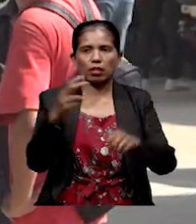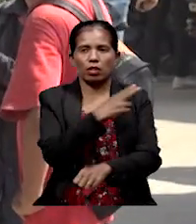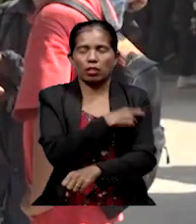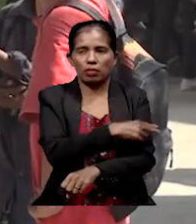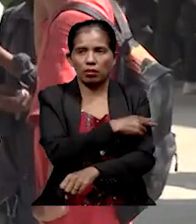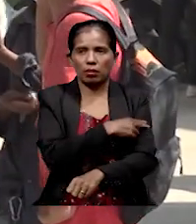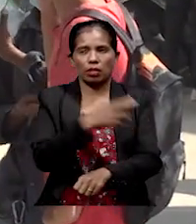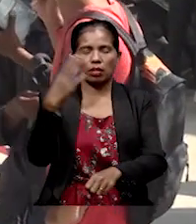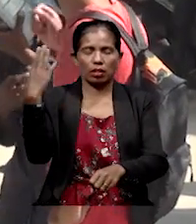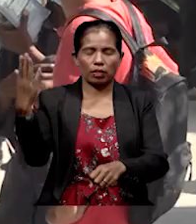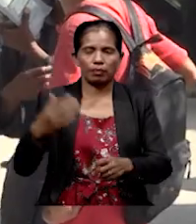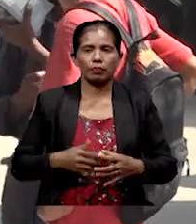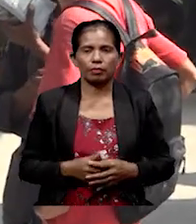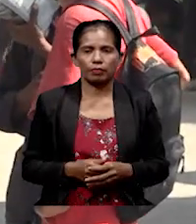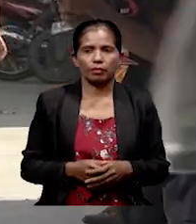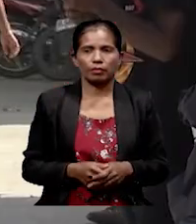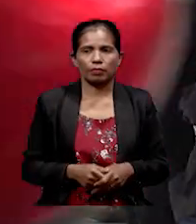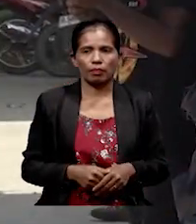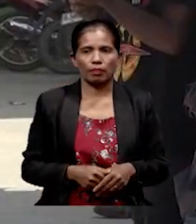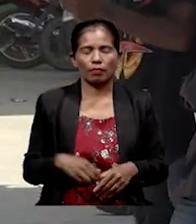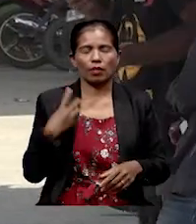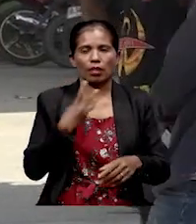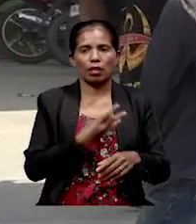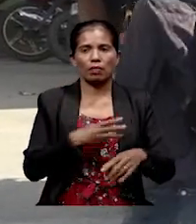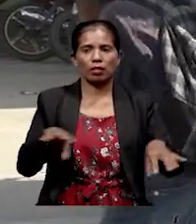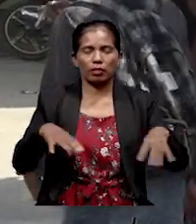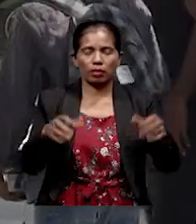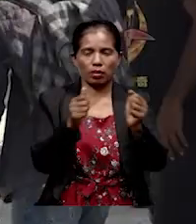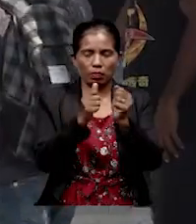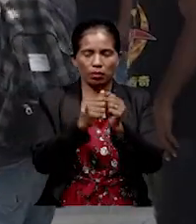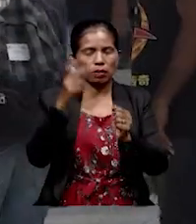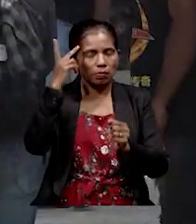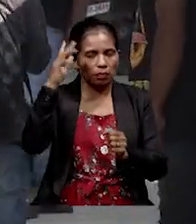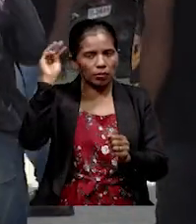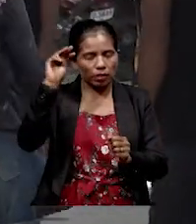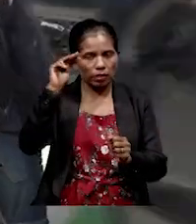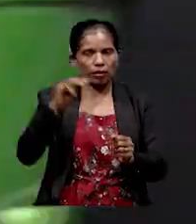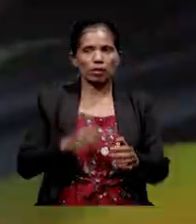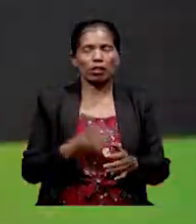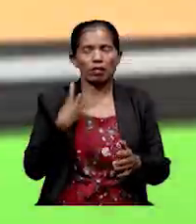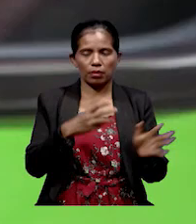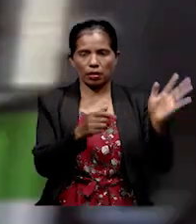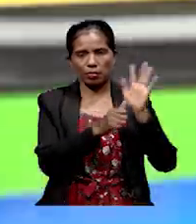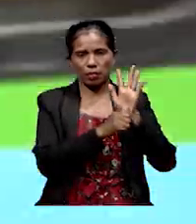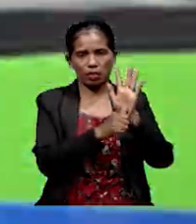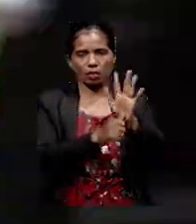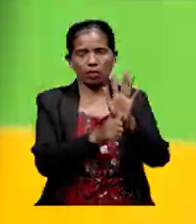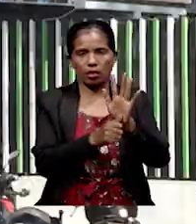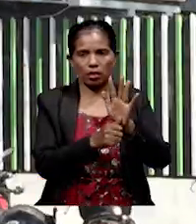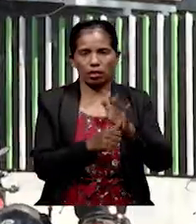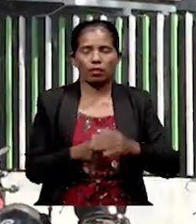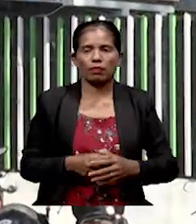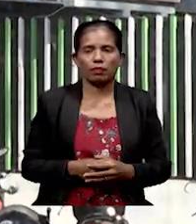e área Porto Laran. E a minha surmuta, sua excelência, primeiro-ministro, almos apresenta a